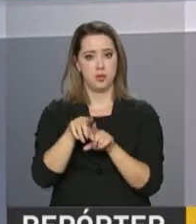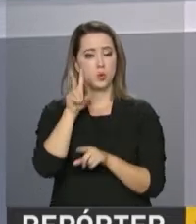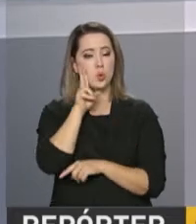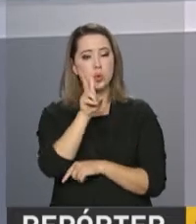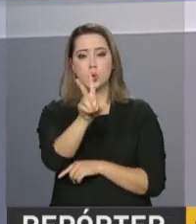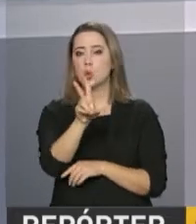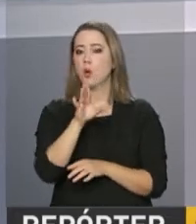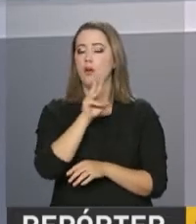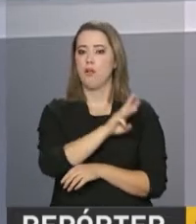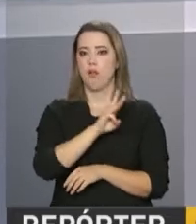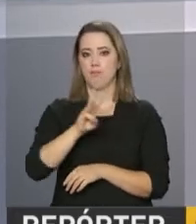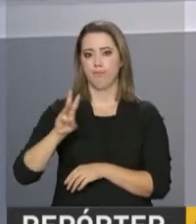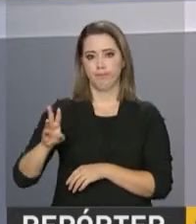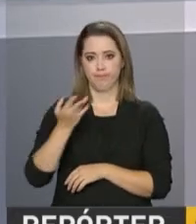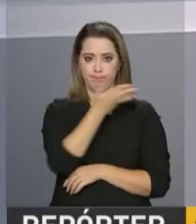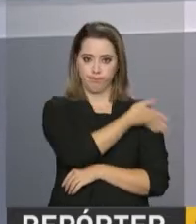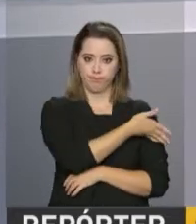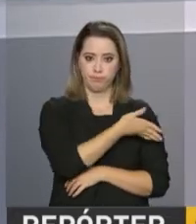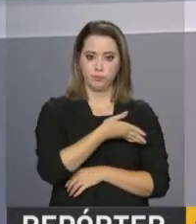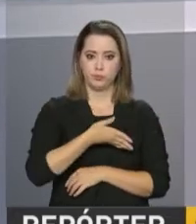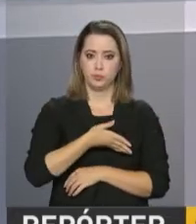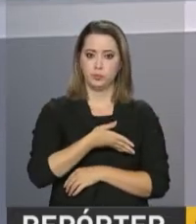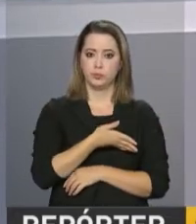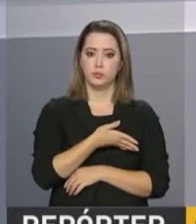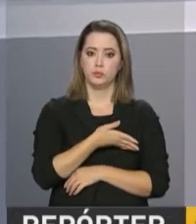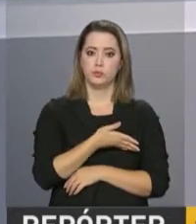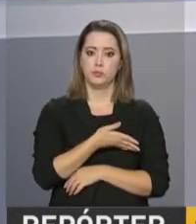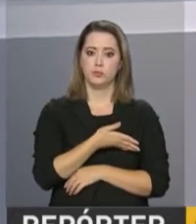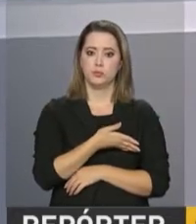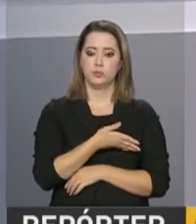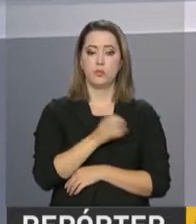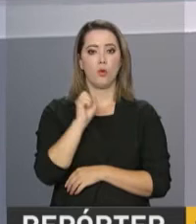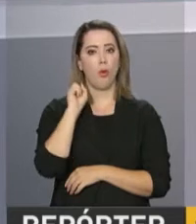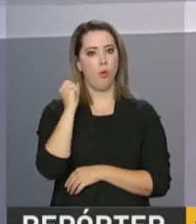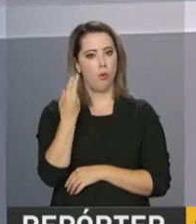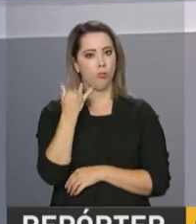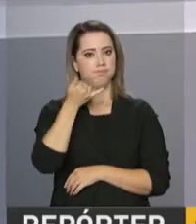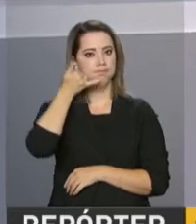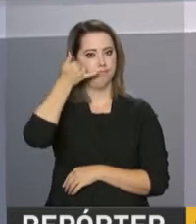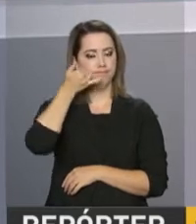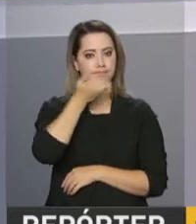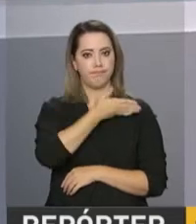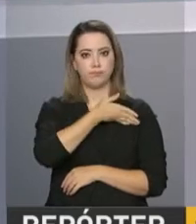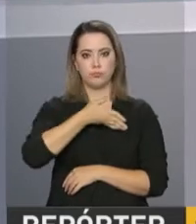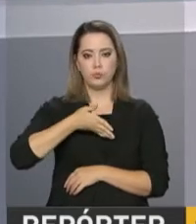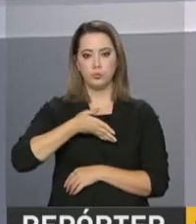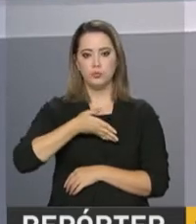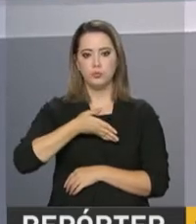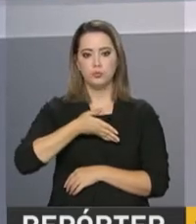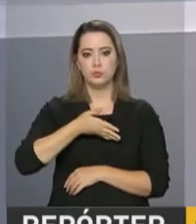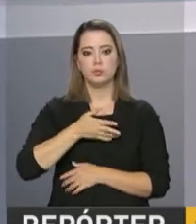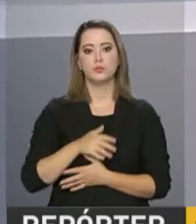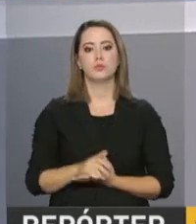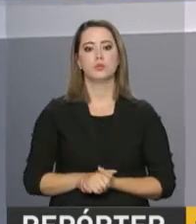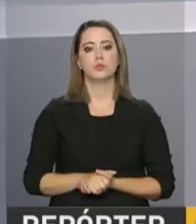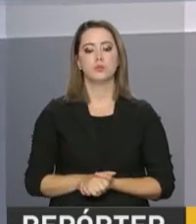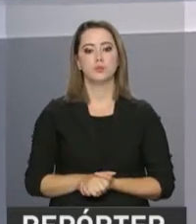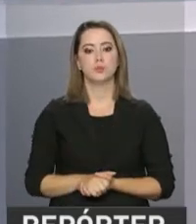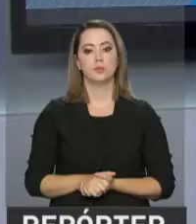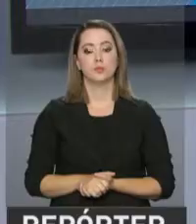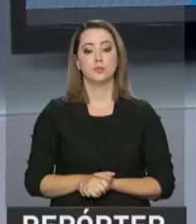basta acessar a página da receita na internet ou ligar para o receitafone no número 146